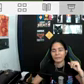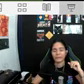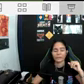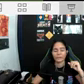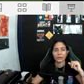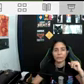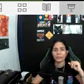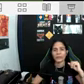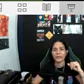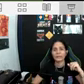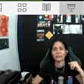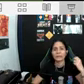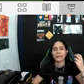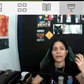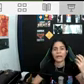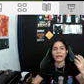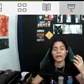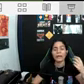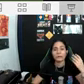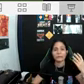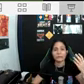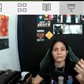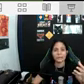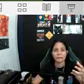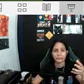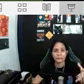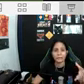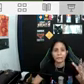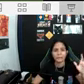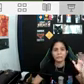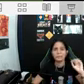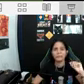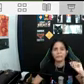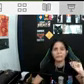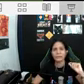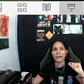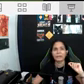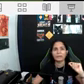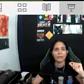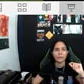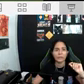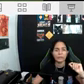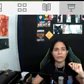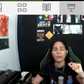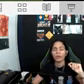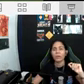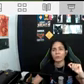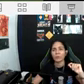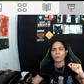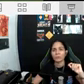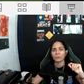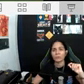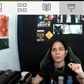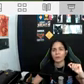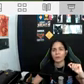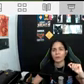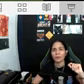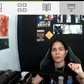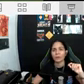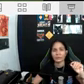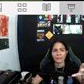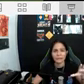pesquisa observacional, onde eu quero investigar a utilização dos EPIs pelos profissionais de saúde